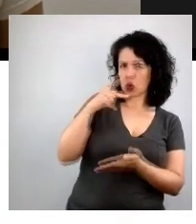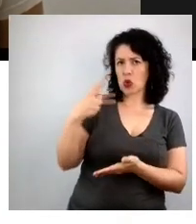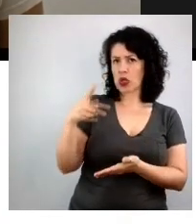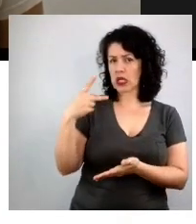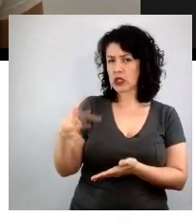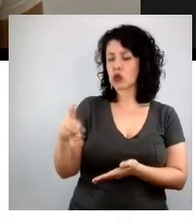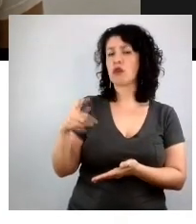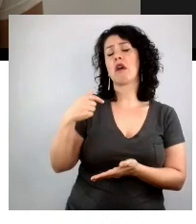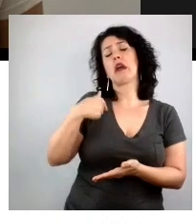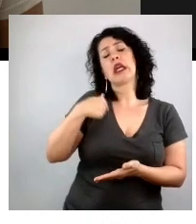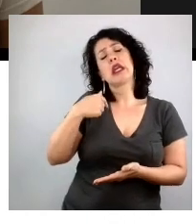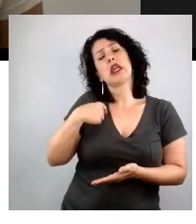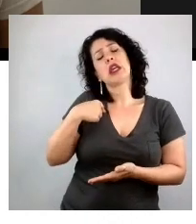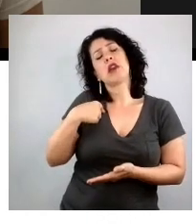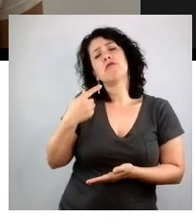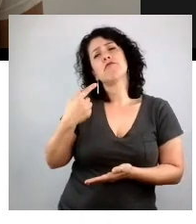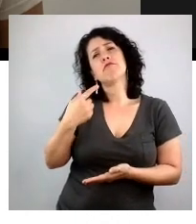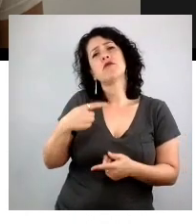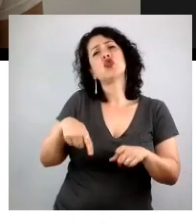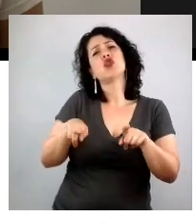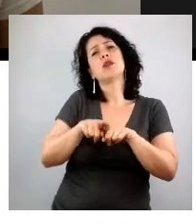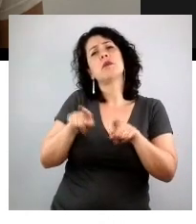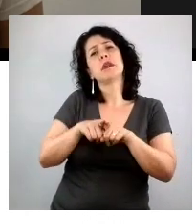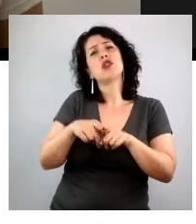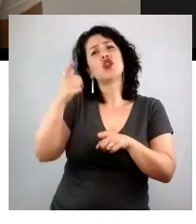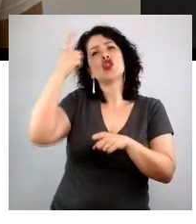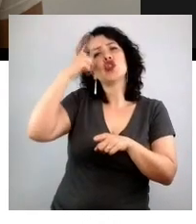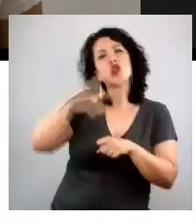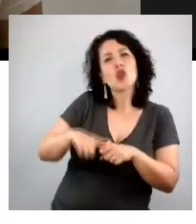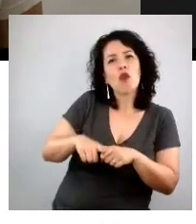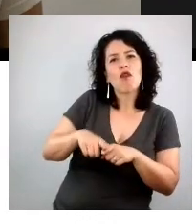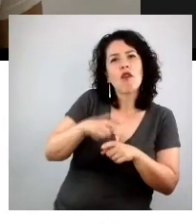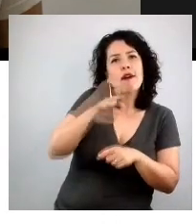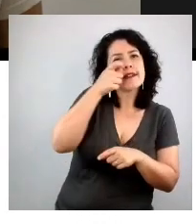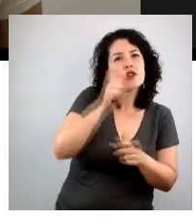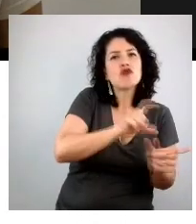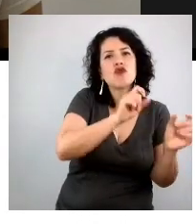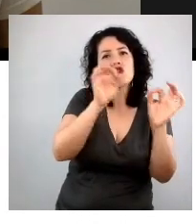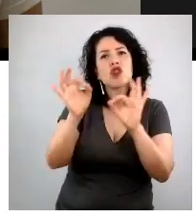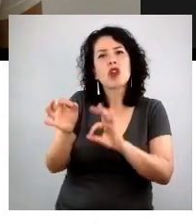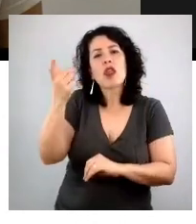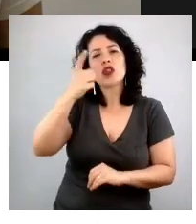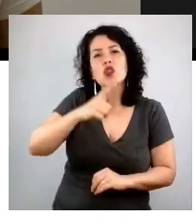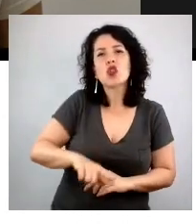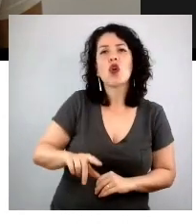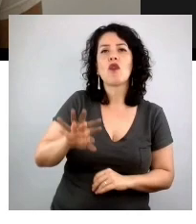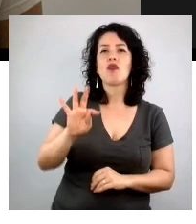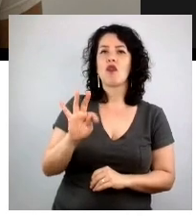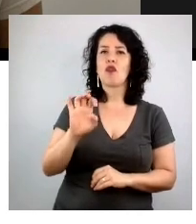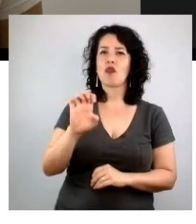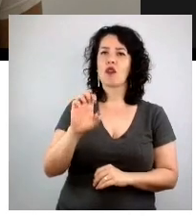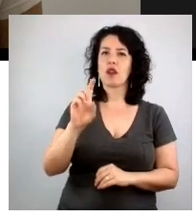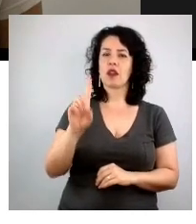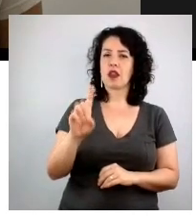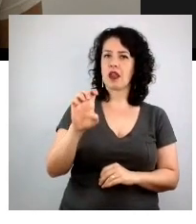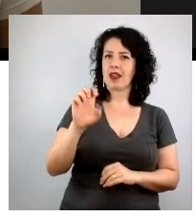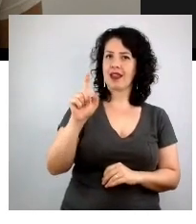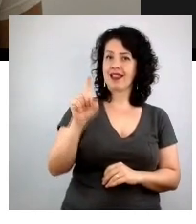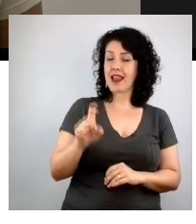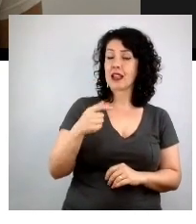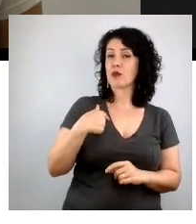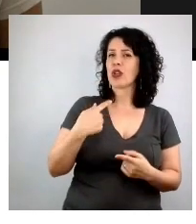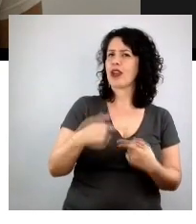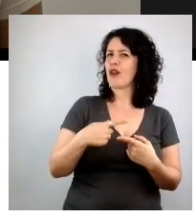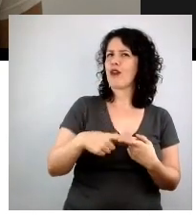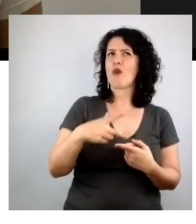pela primeira vez, eu revi o seu TEDx, porque eu acho ele muito importante, até porque quando você começa a